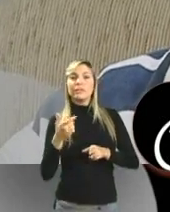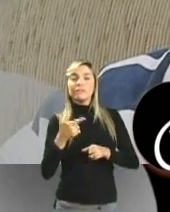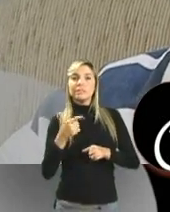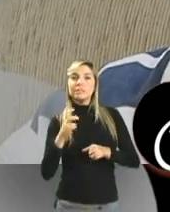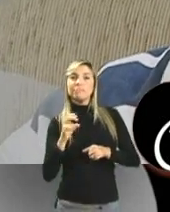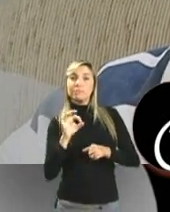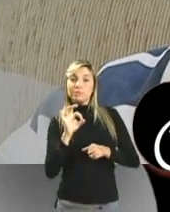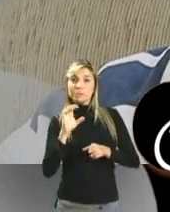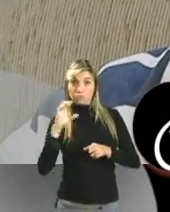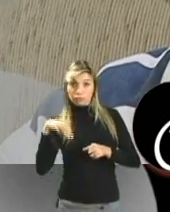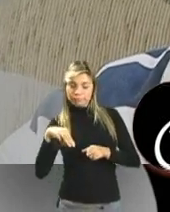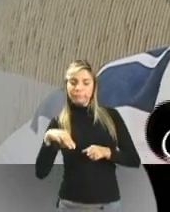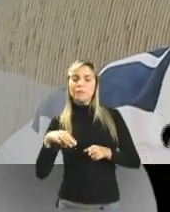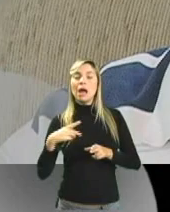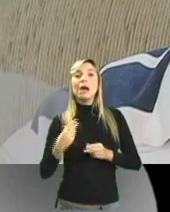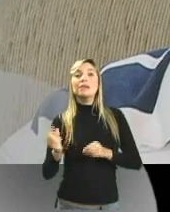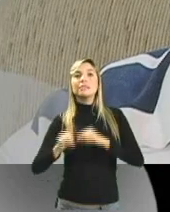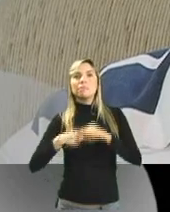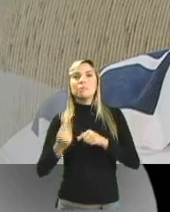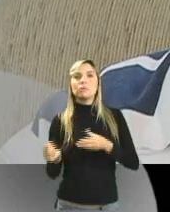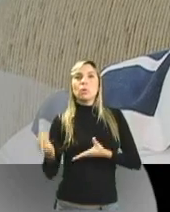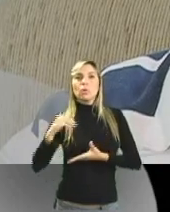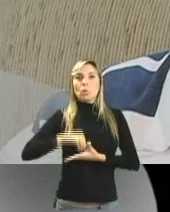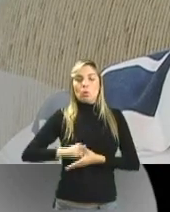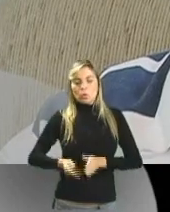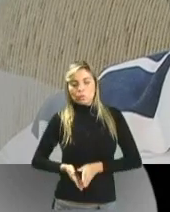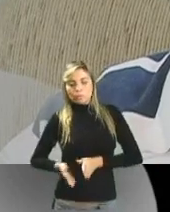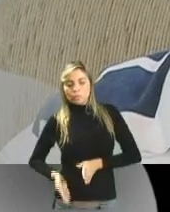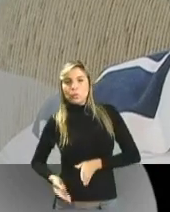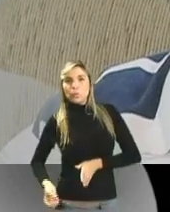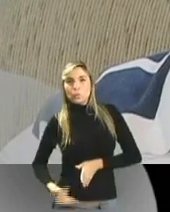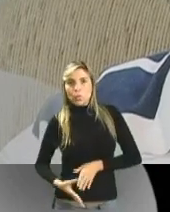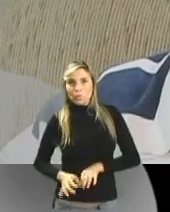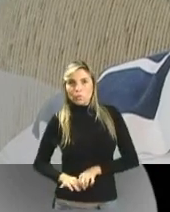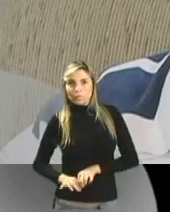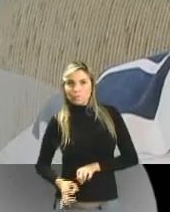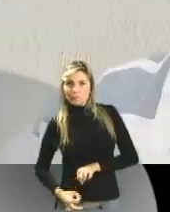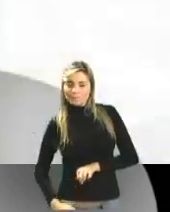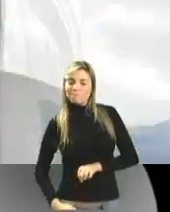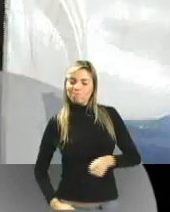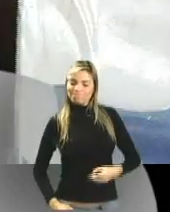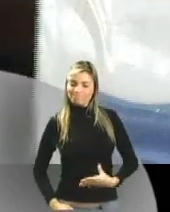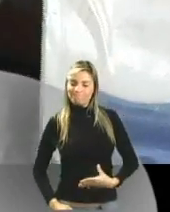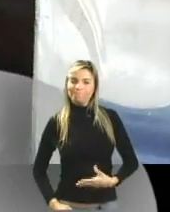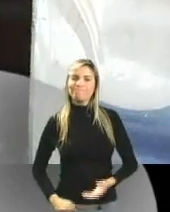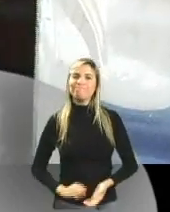centímetros. Então, me colocaram a bolsa de colostomia.